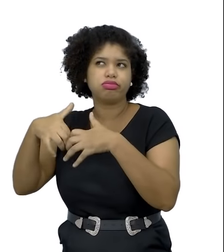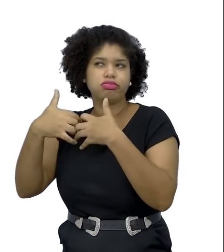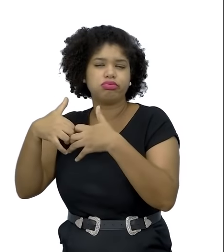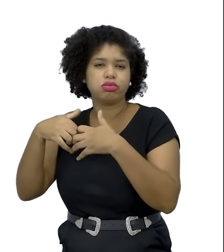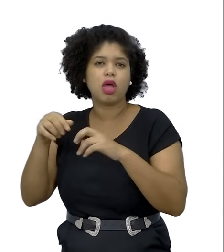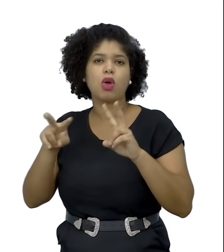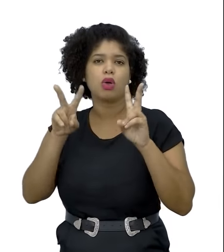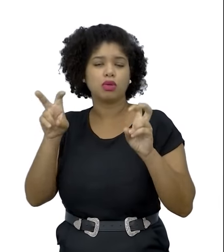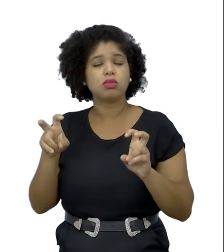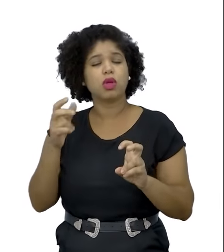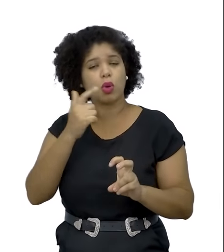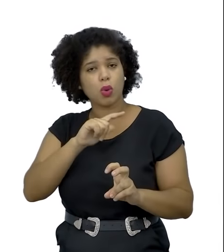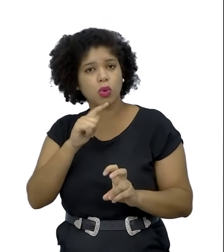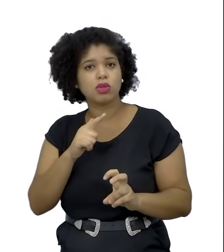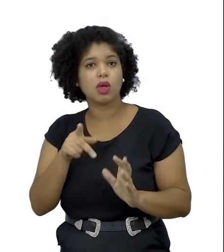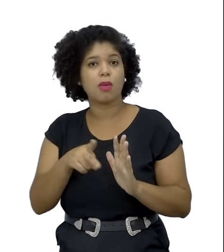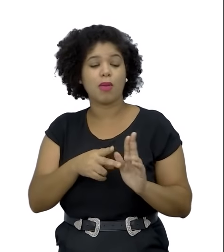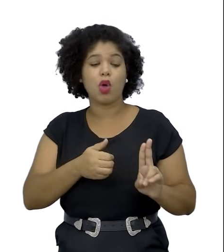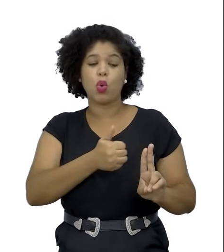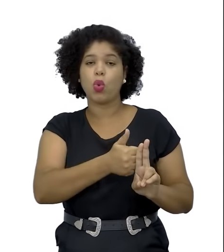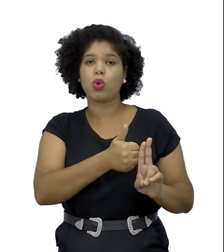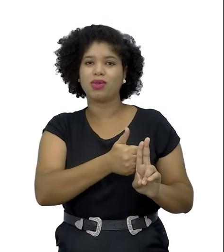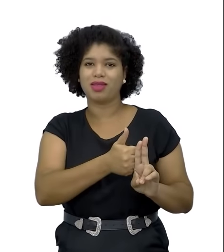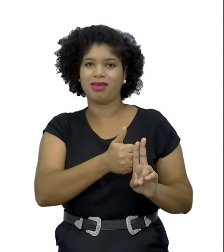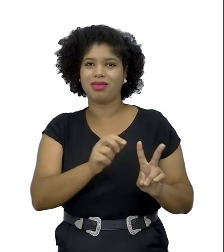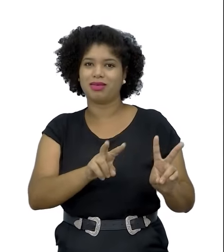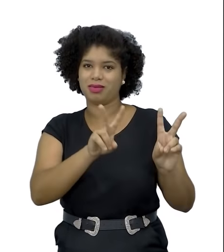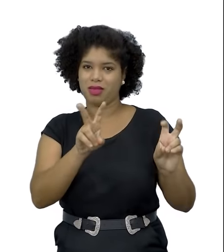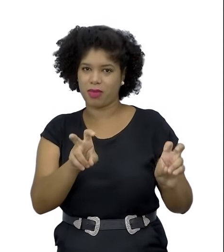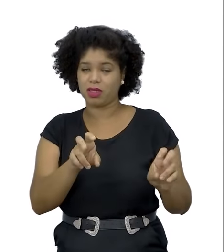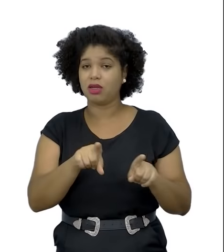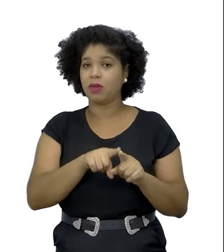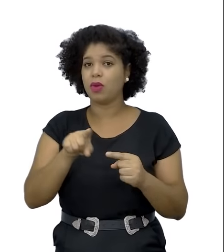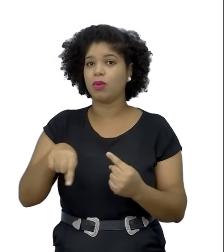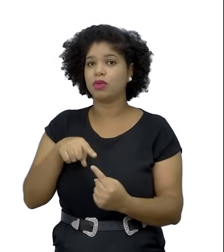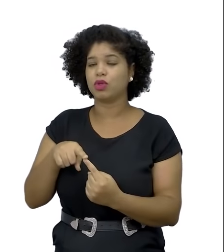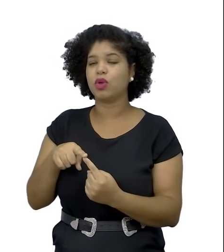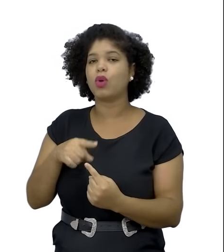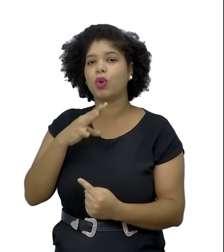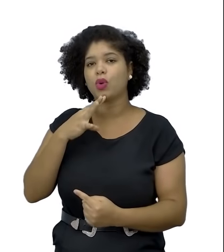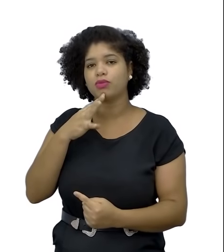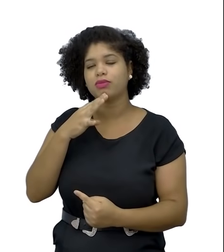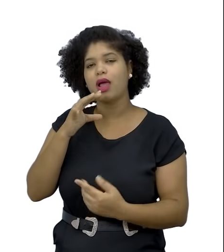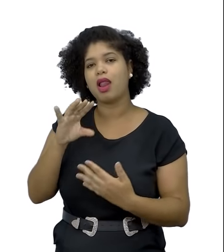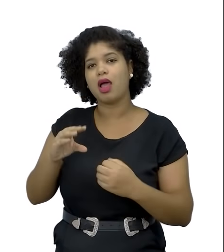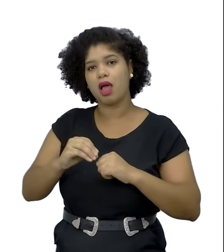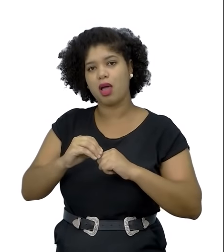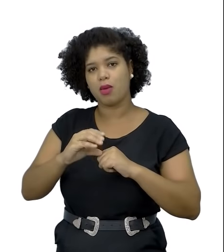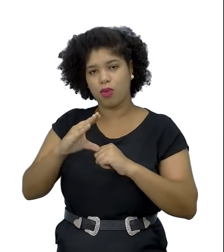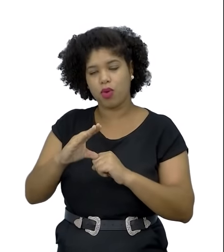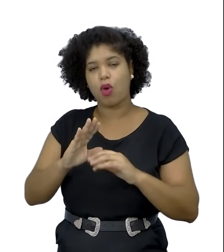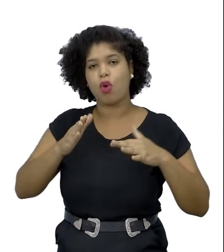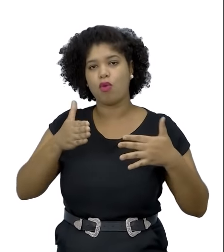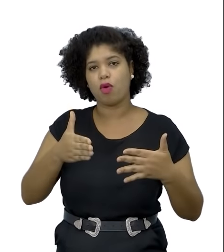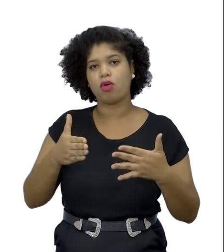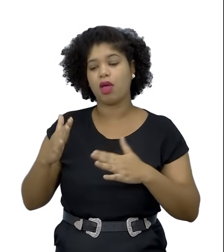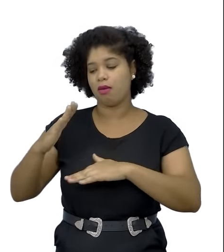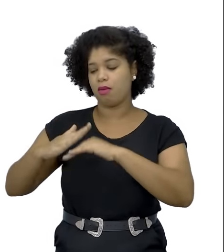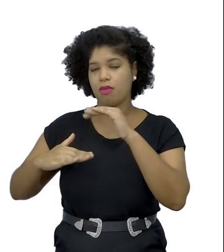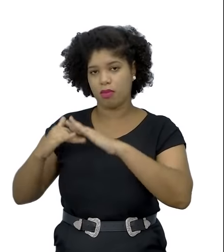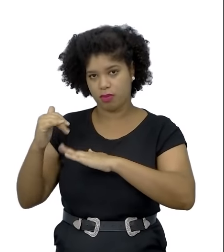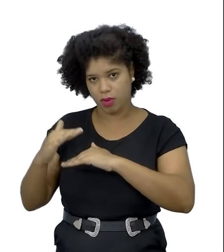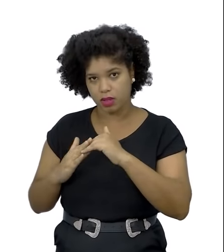respeito de determinada unidade temática e um objeto de conhecimento com foco específico em determinada habilidade,